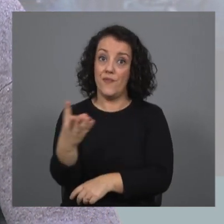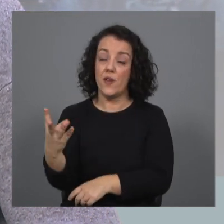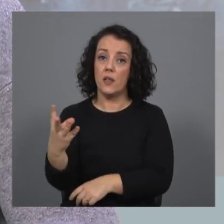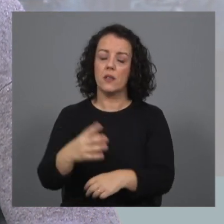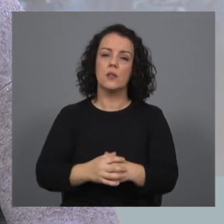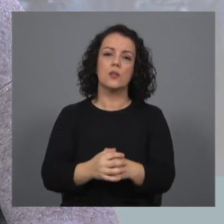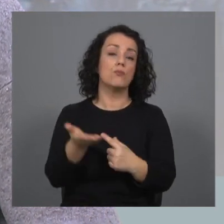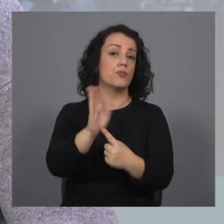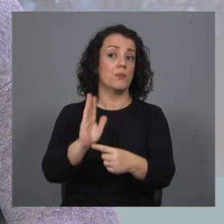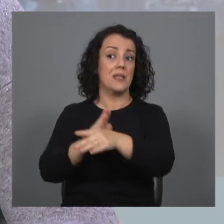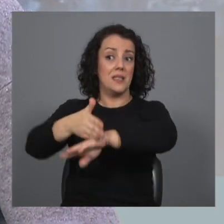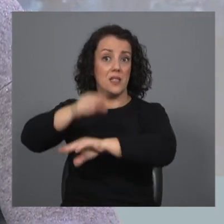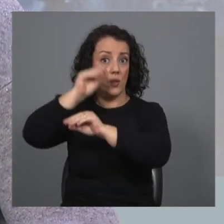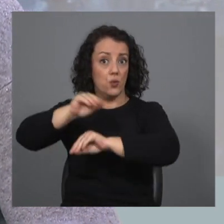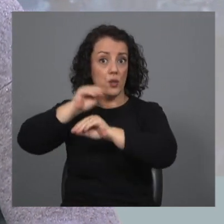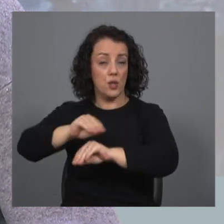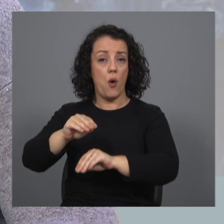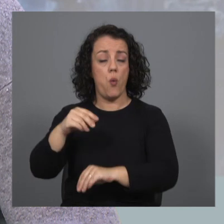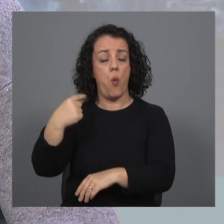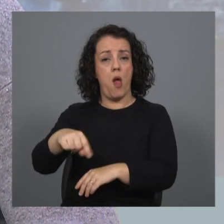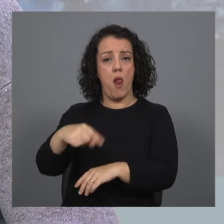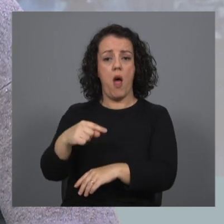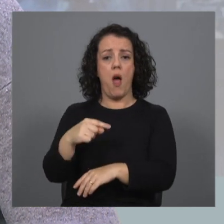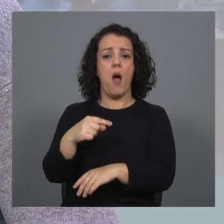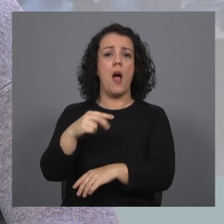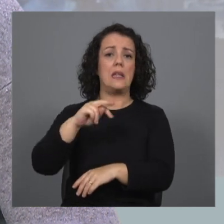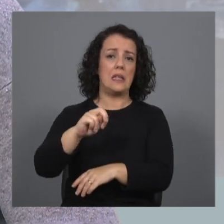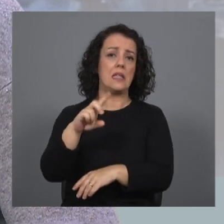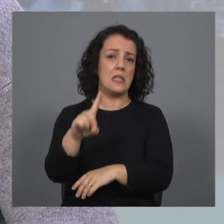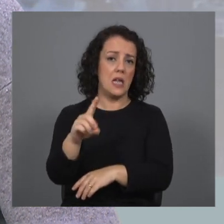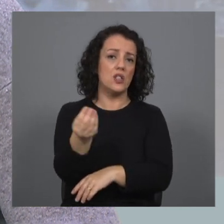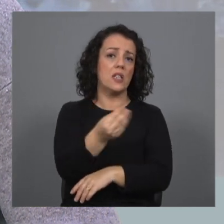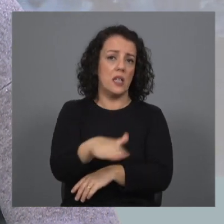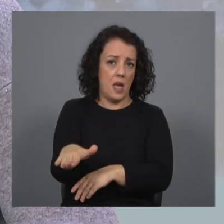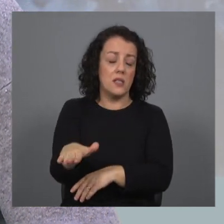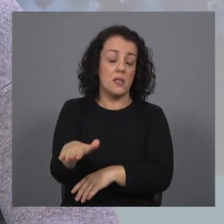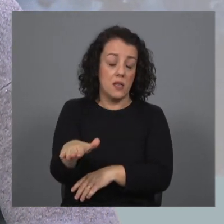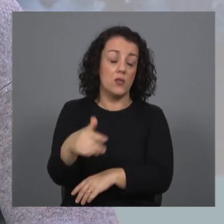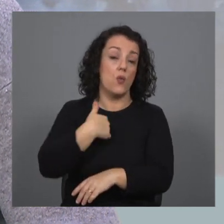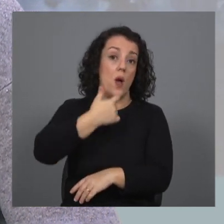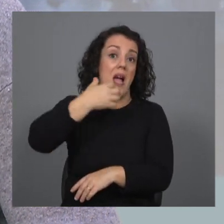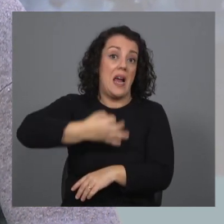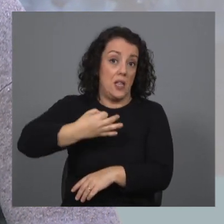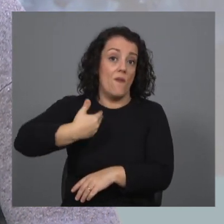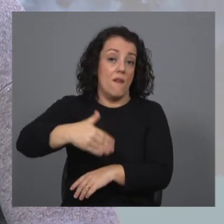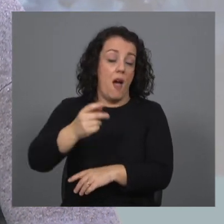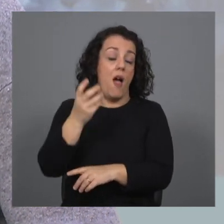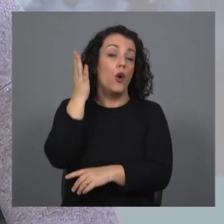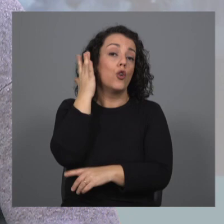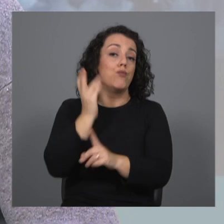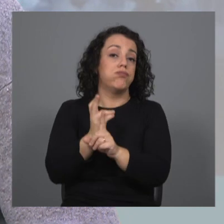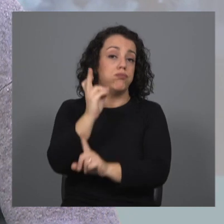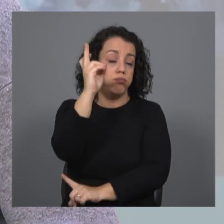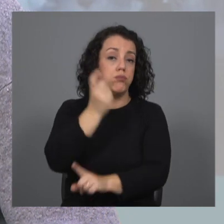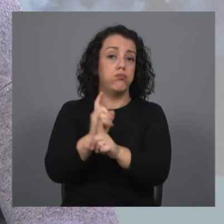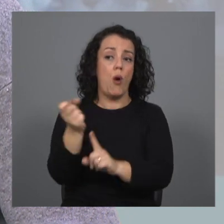do acesso à educação, neste momento temos identificadas pelo menos 36 crianças, pelo menos, que eu acredito que o número vai aumentar, porque algumas